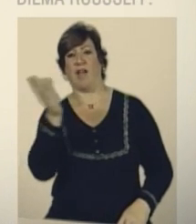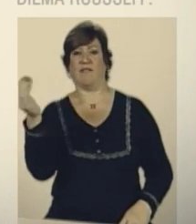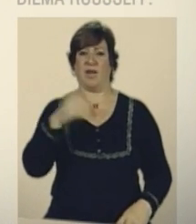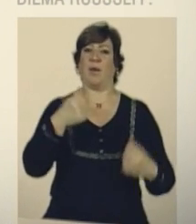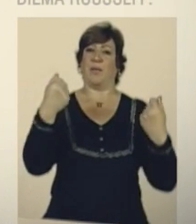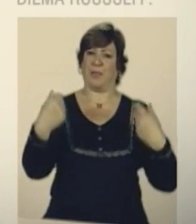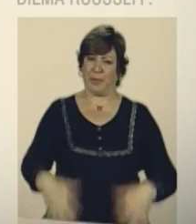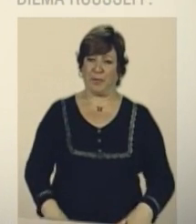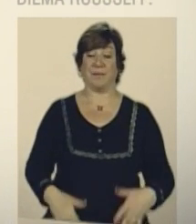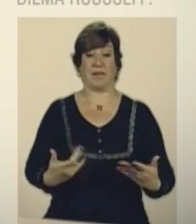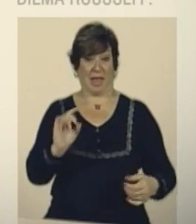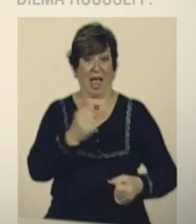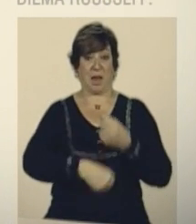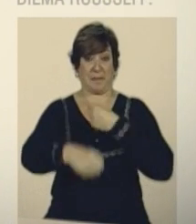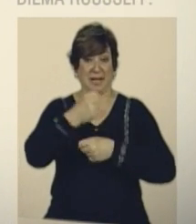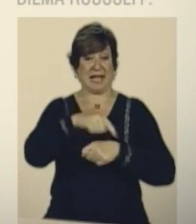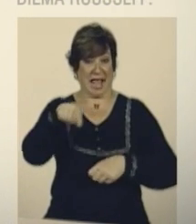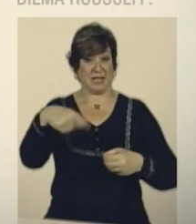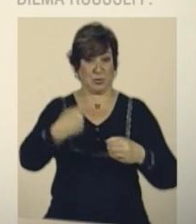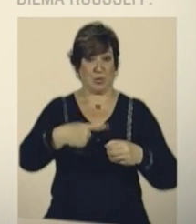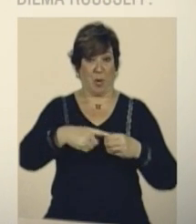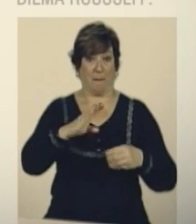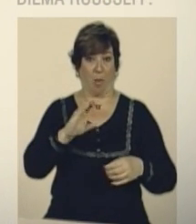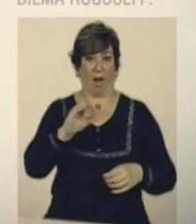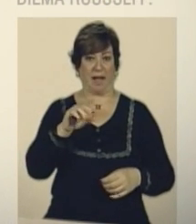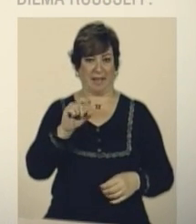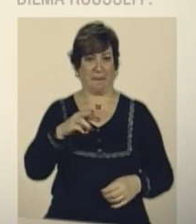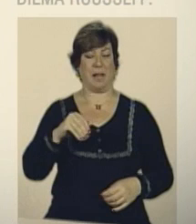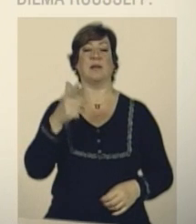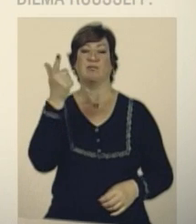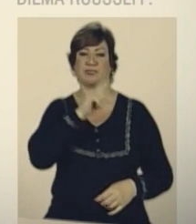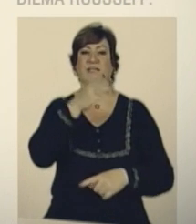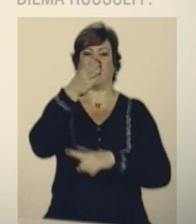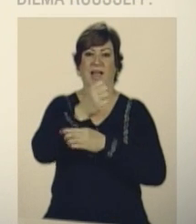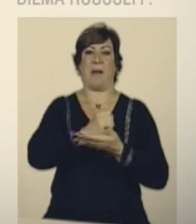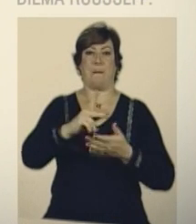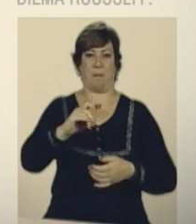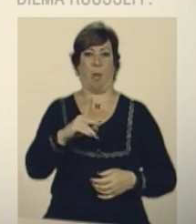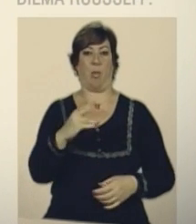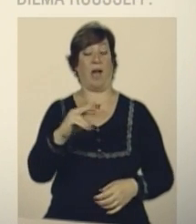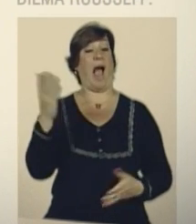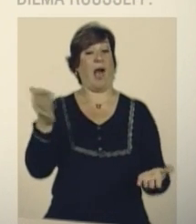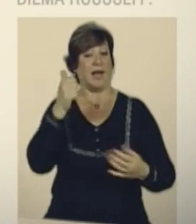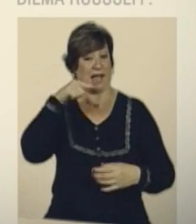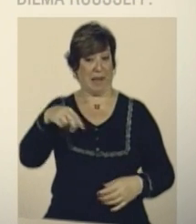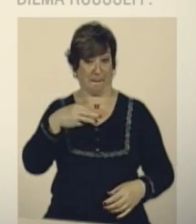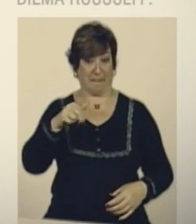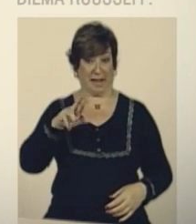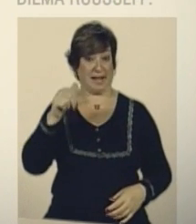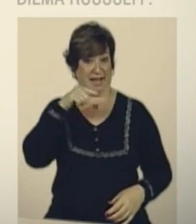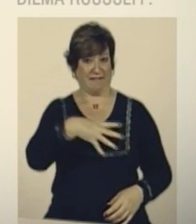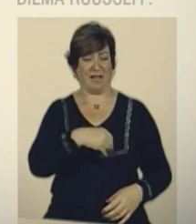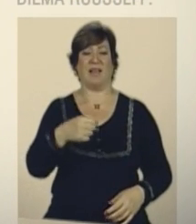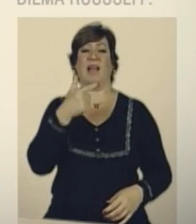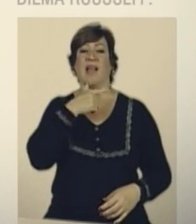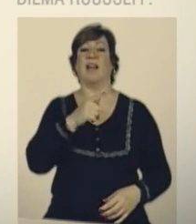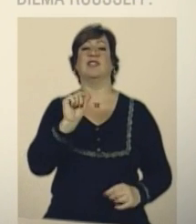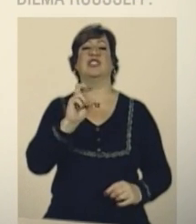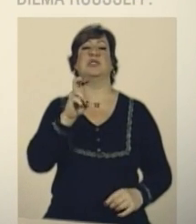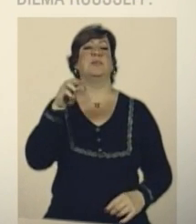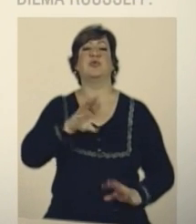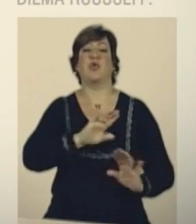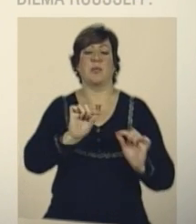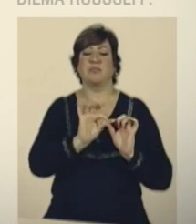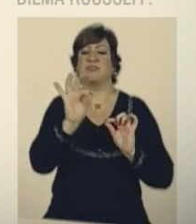passado Boca da Mata ganhou uma farmácia popular e agora a Maria Alba gasta menos de 5 minutos